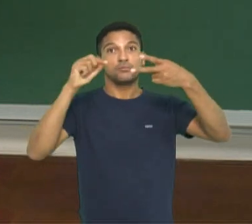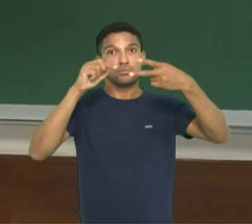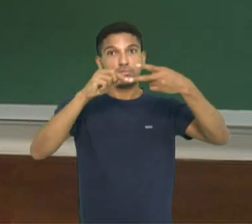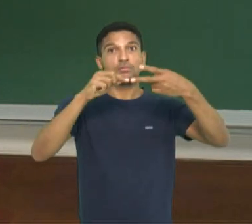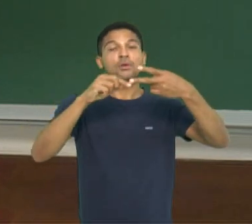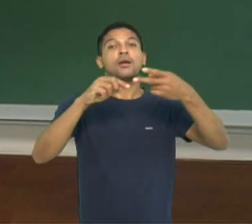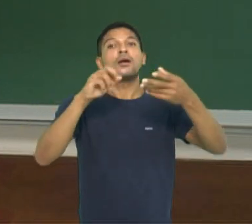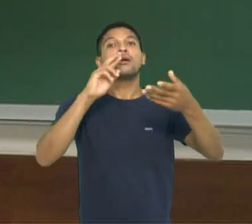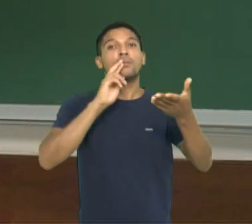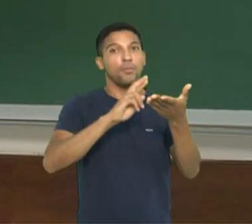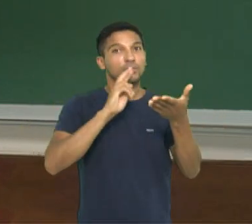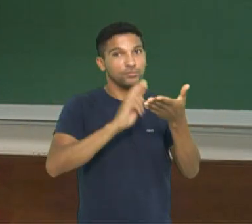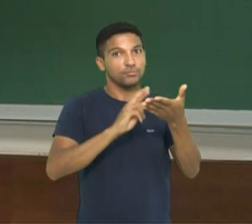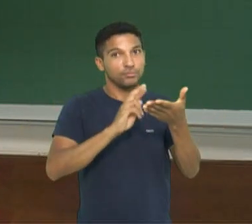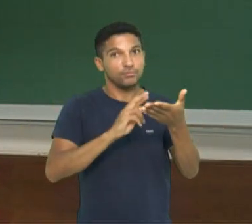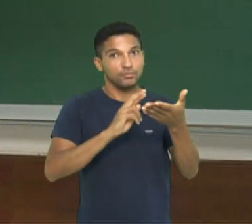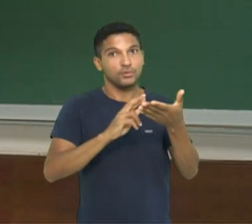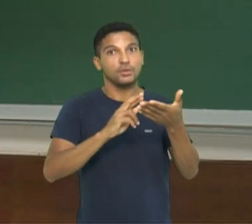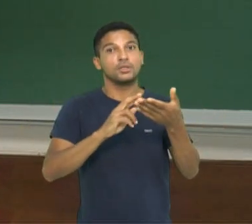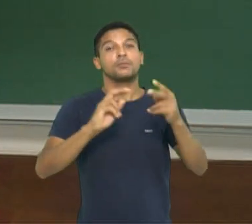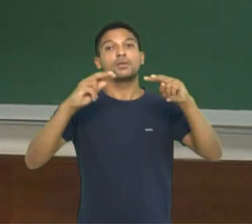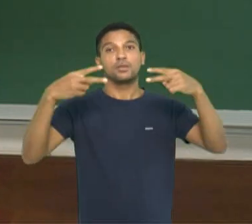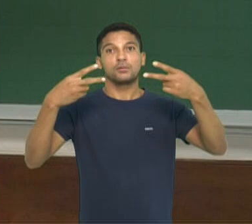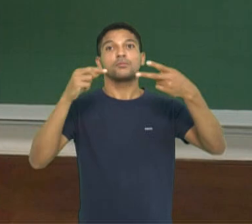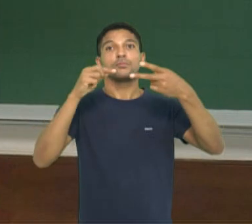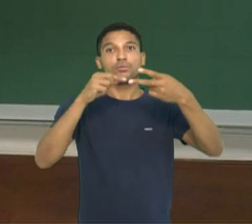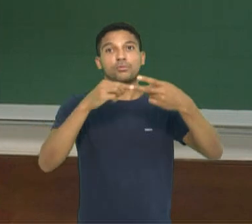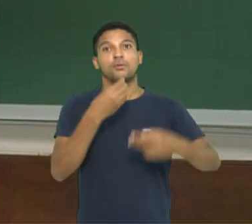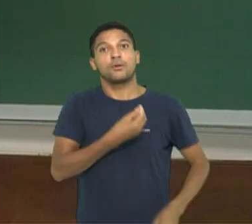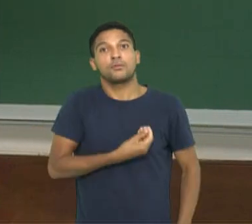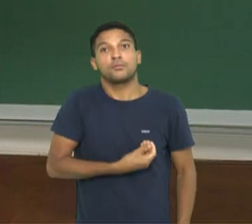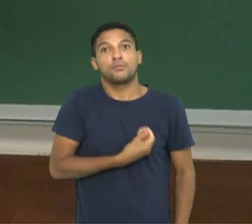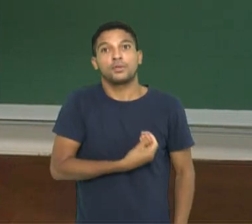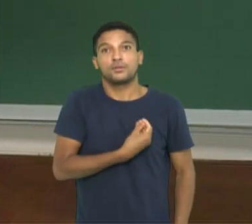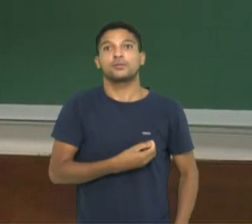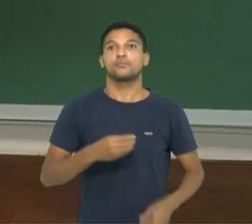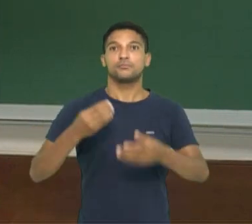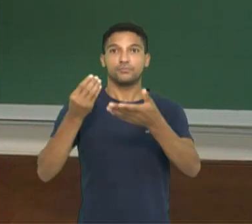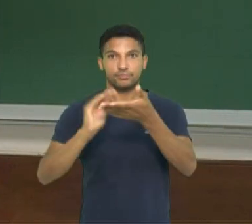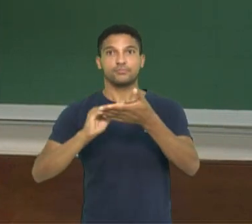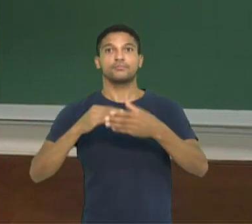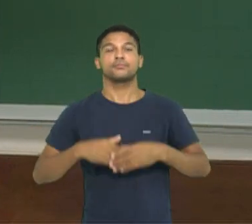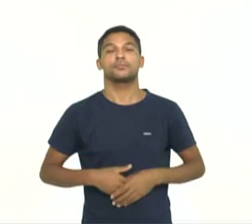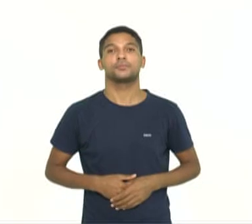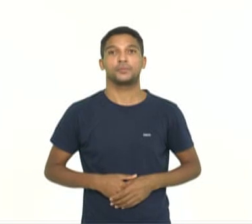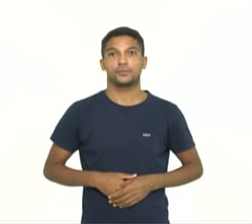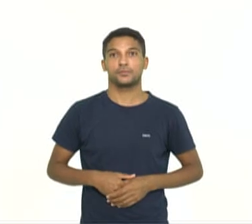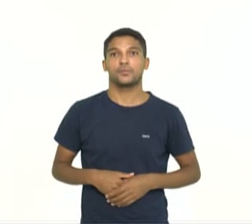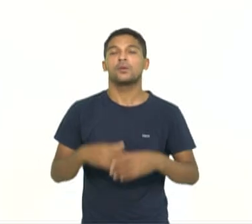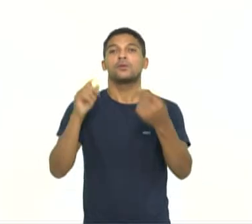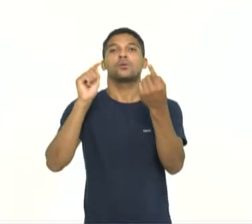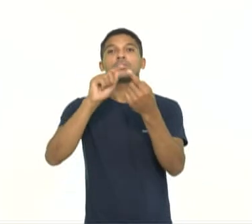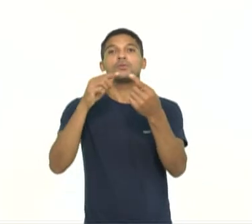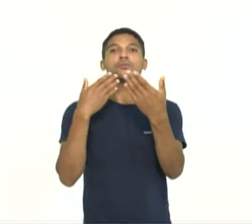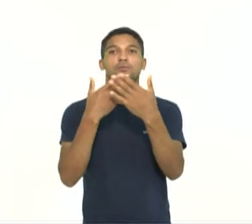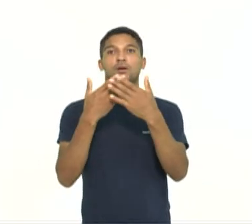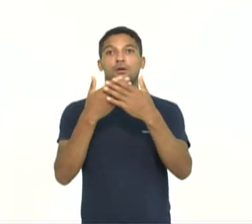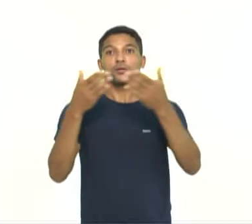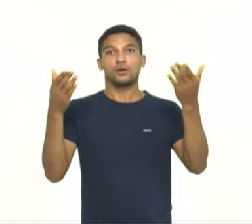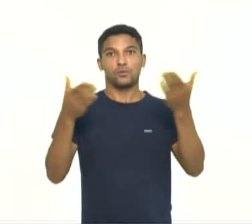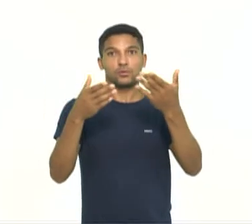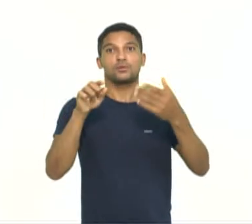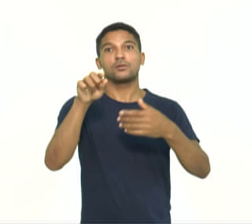vocês, certo? Bora aqui comigo, galera? Vamos ver quais são os objetivos dessa aula de hoje? Então, hoje a gente pretende aprender mais sobre